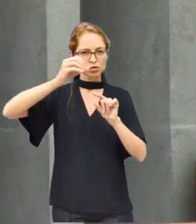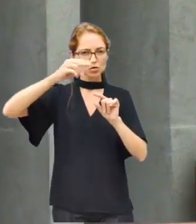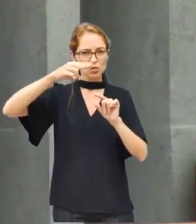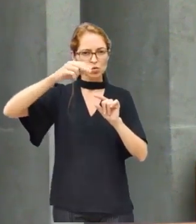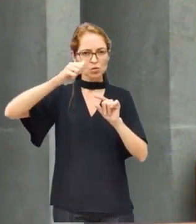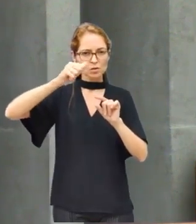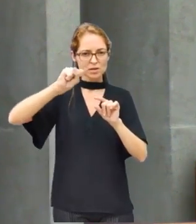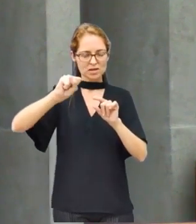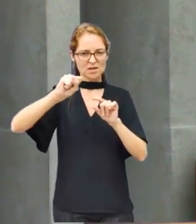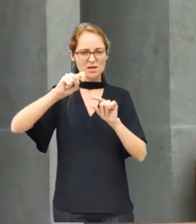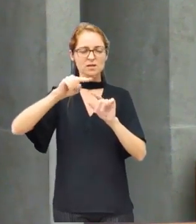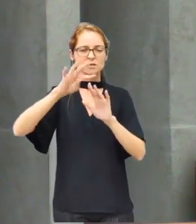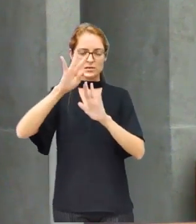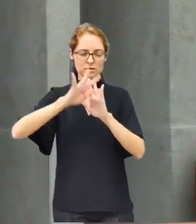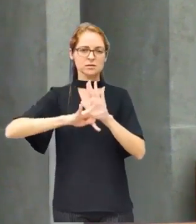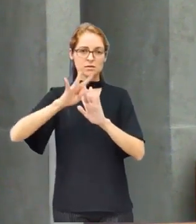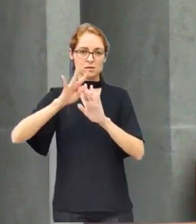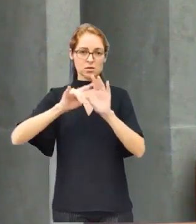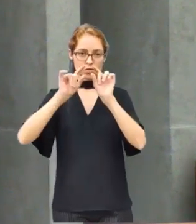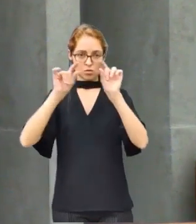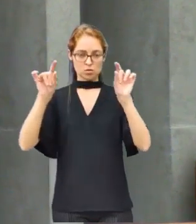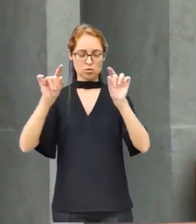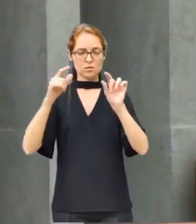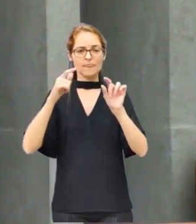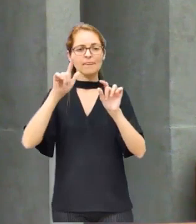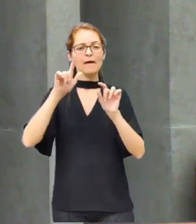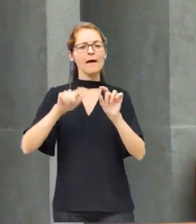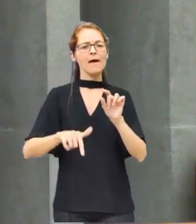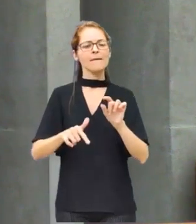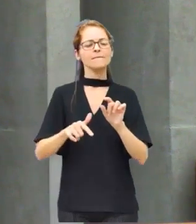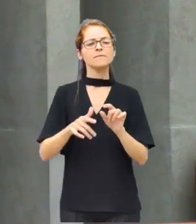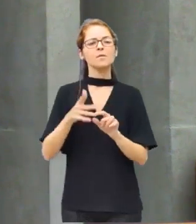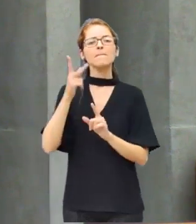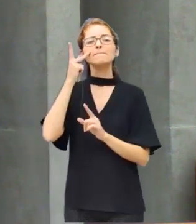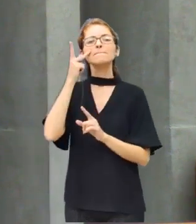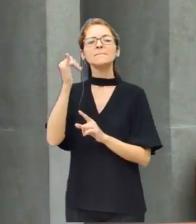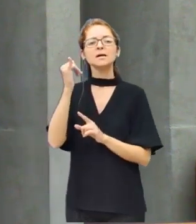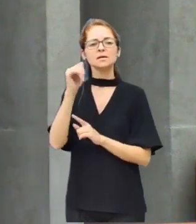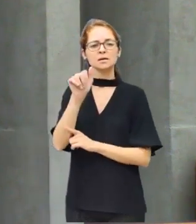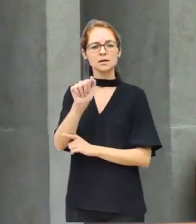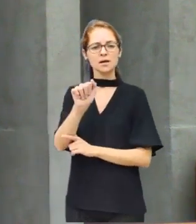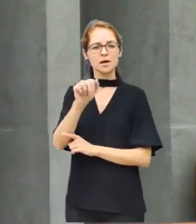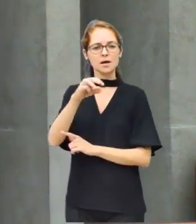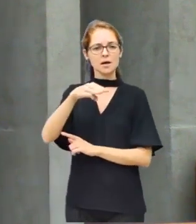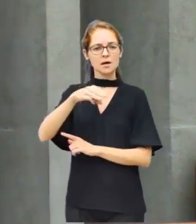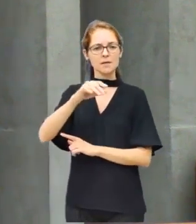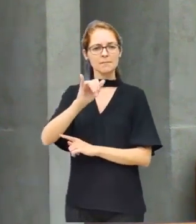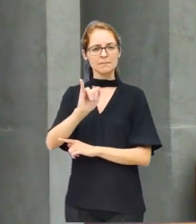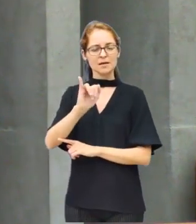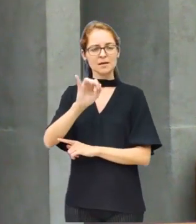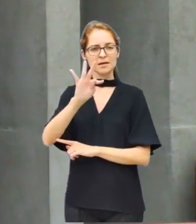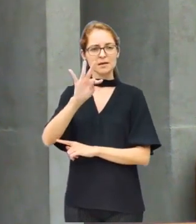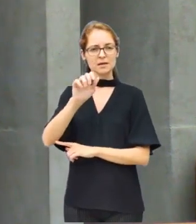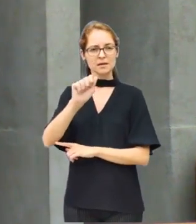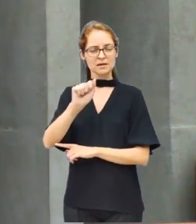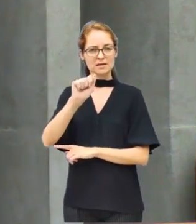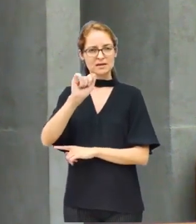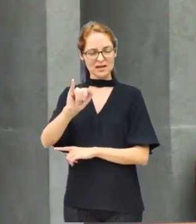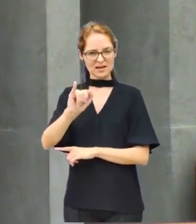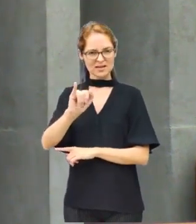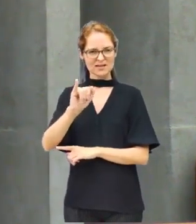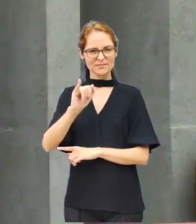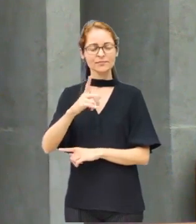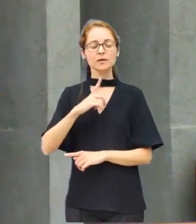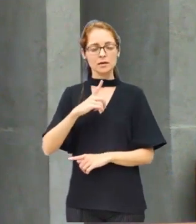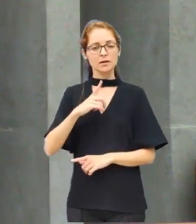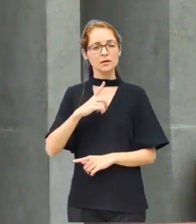que acontece aqui, ele é reconhecido como filho de Amitai. Nós podemos encontrar a história dele também mencionada em 2 Reis,